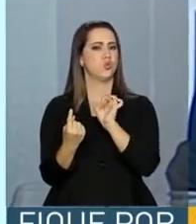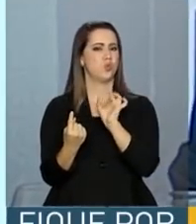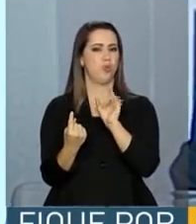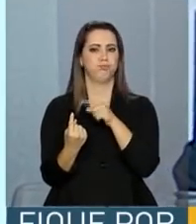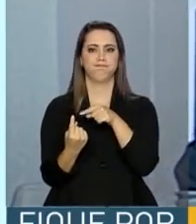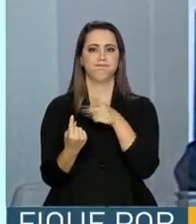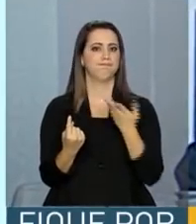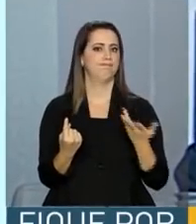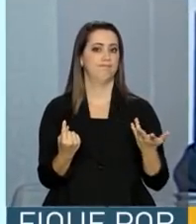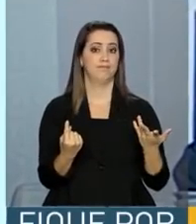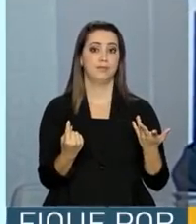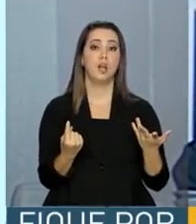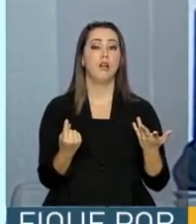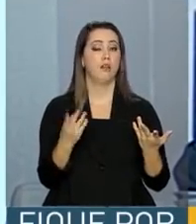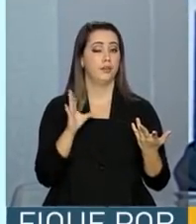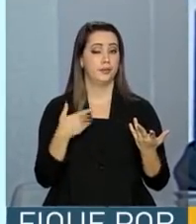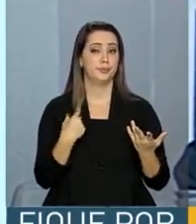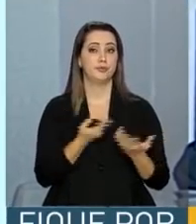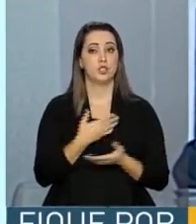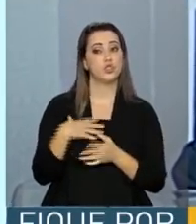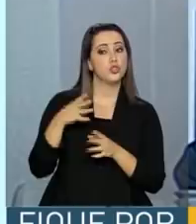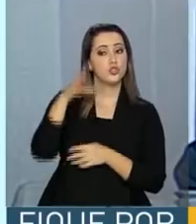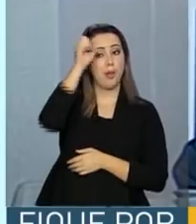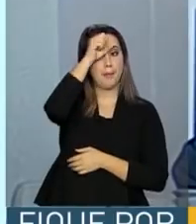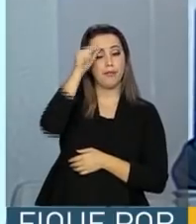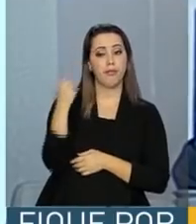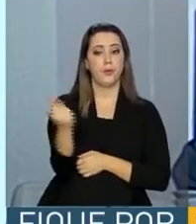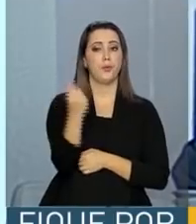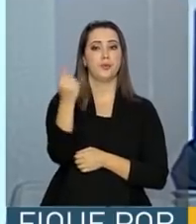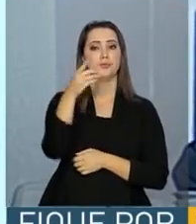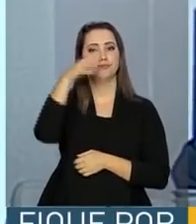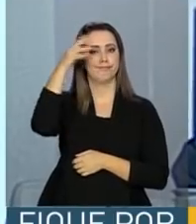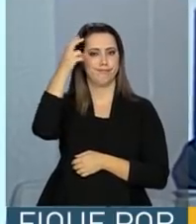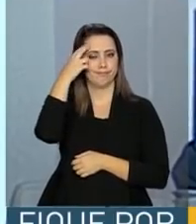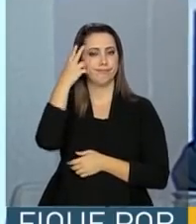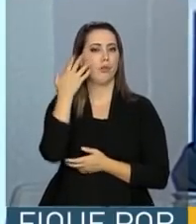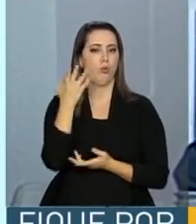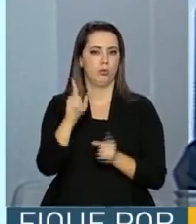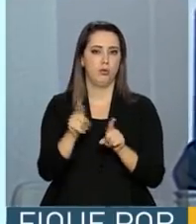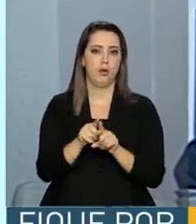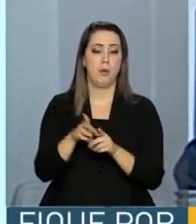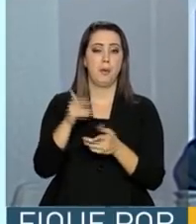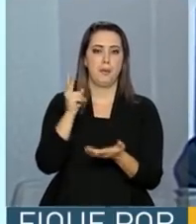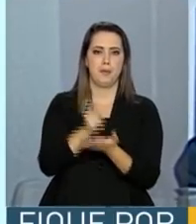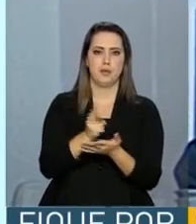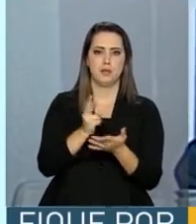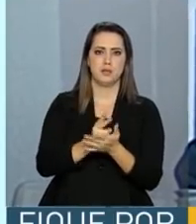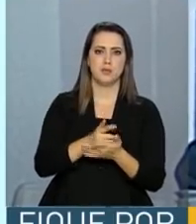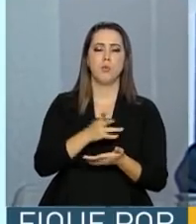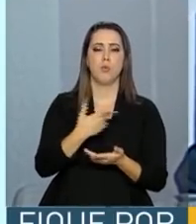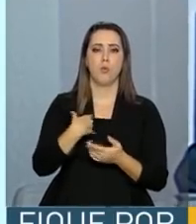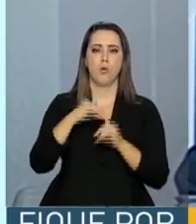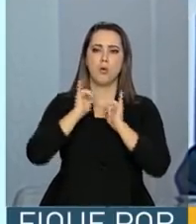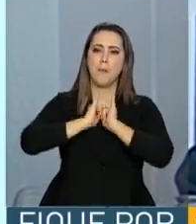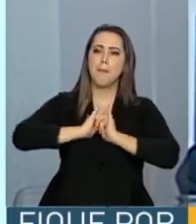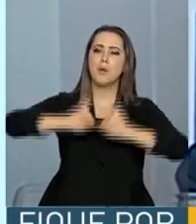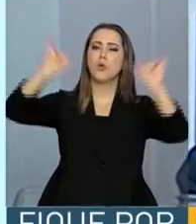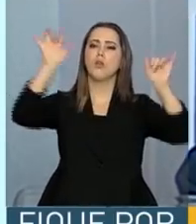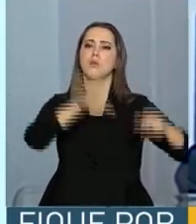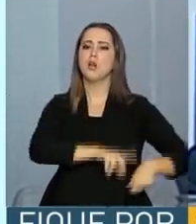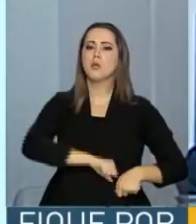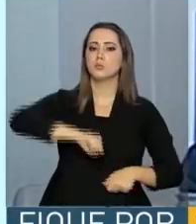na nossa cultura mesmo quando nós proclamamos a independência logo na constituição